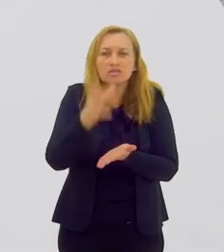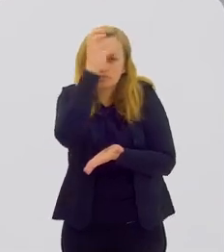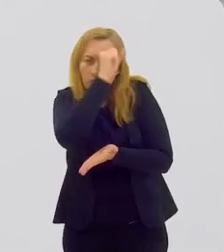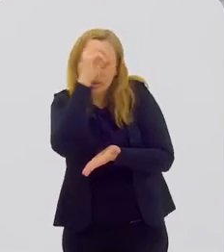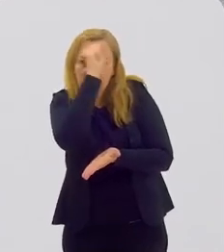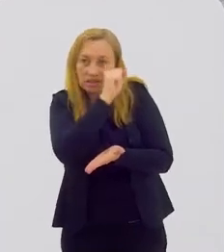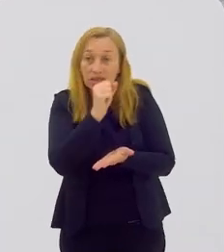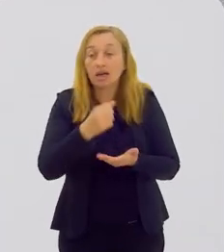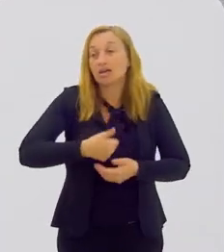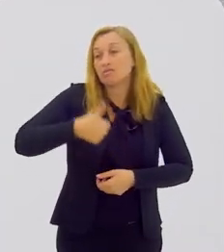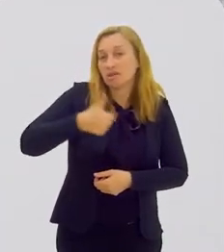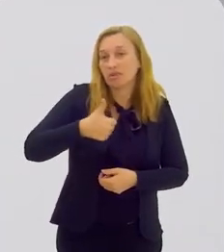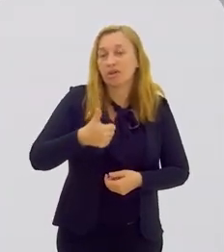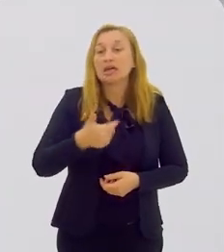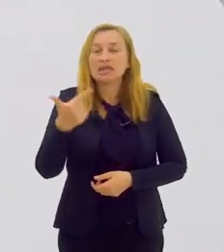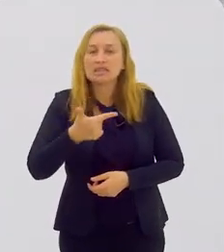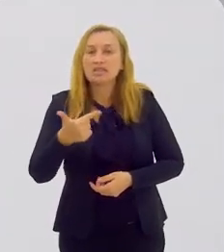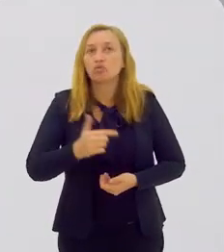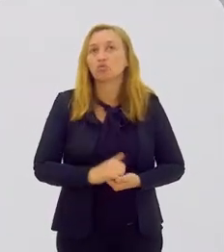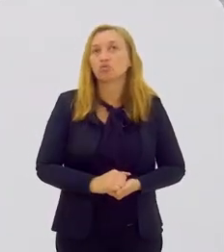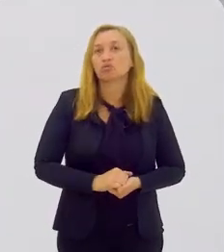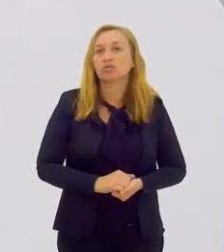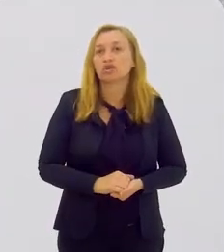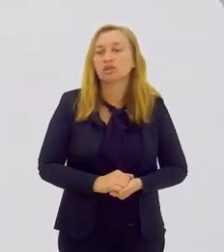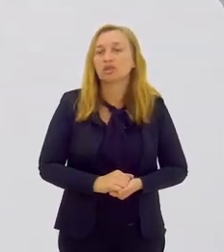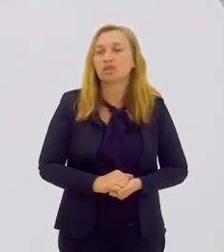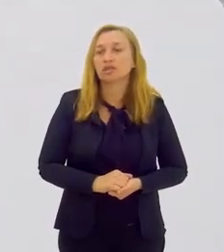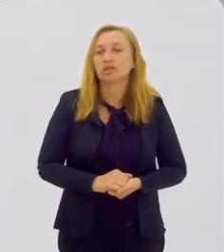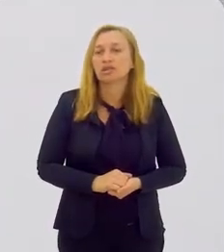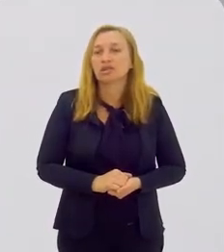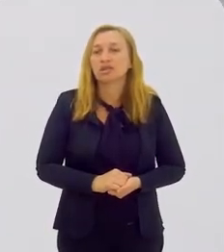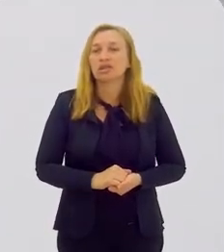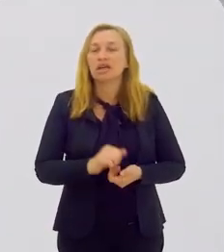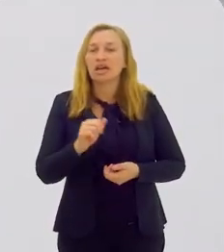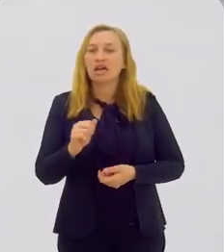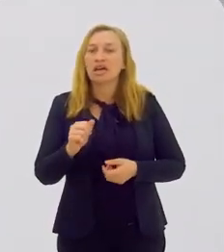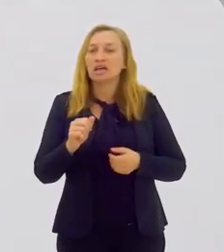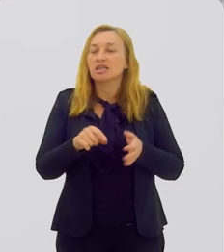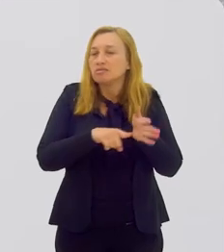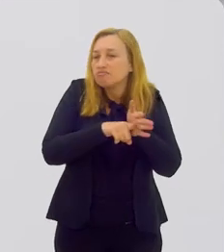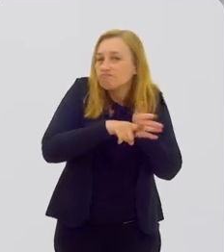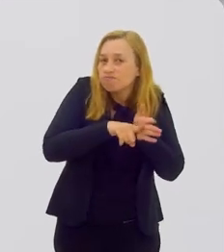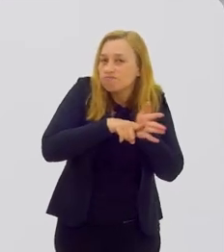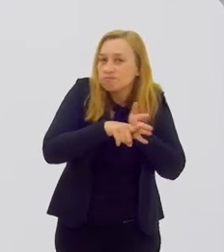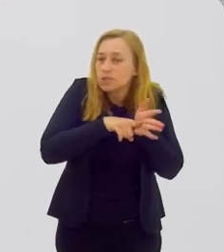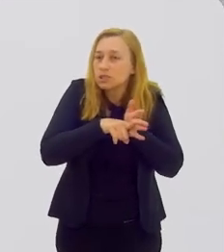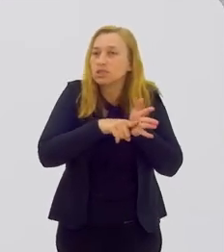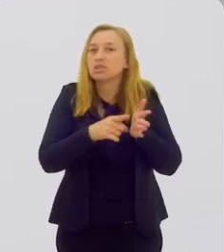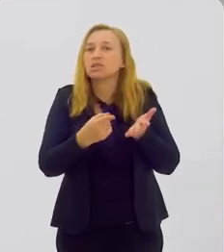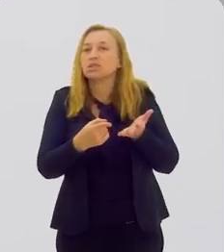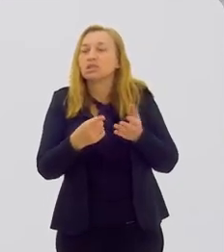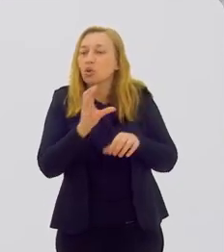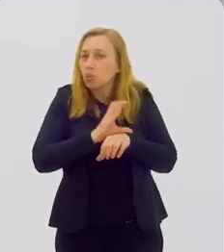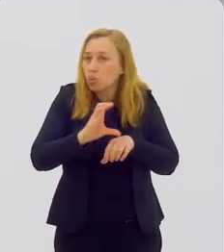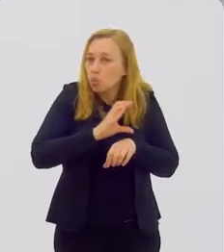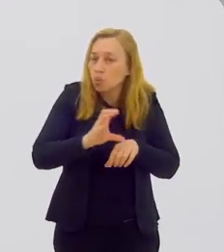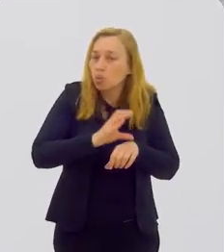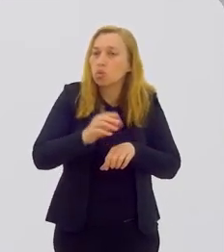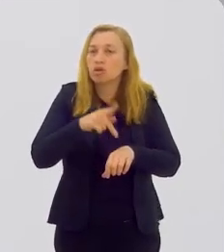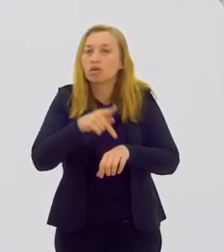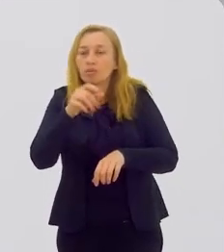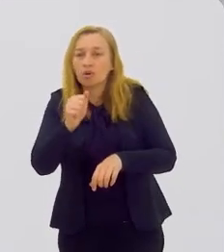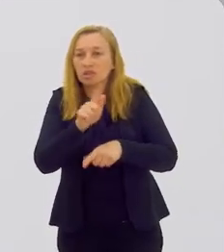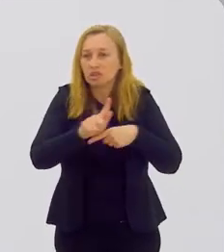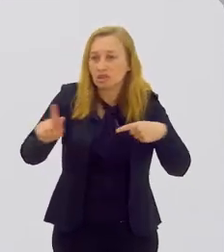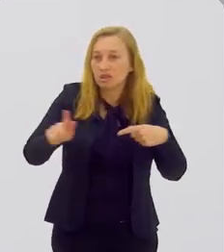de partida para suas aprendizagens, em primeiro lugar. Em segundo lugar, através das nossas agências de pesquisa e dos nossos